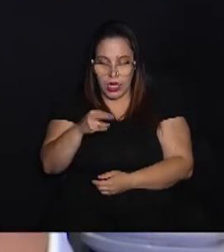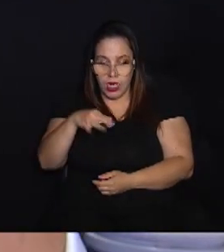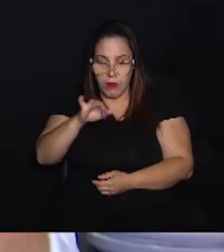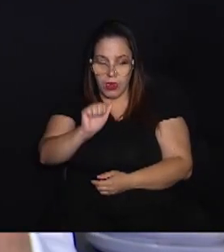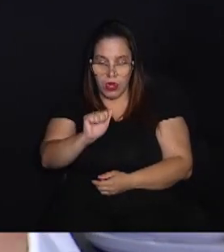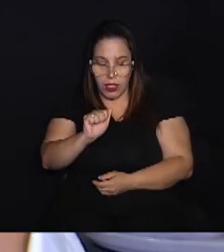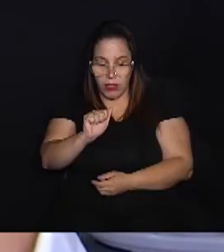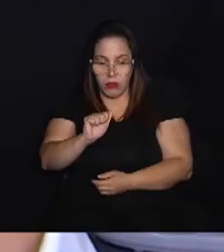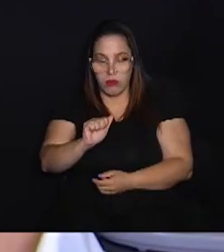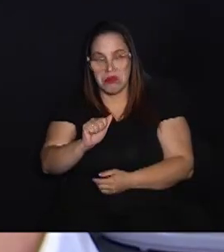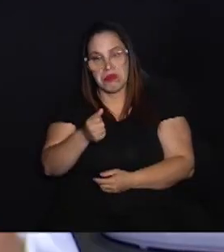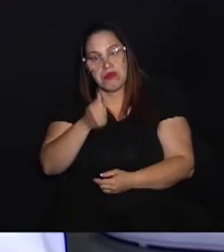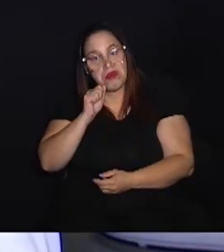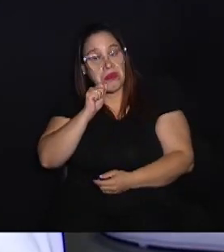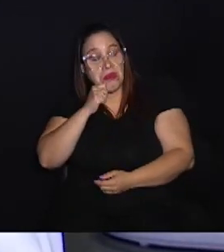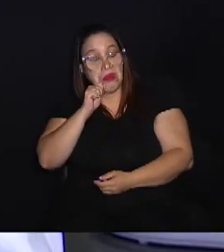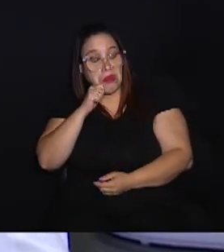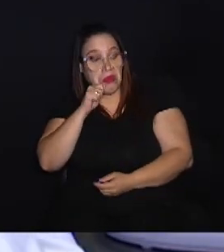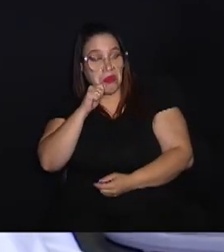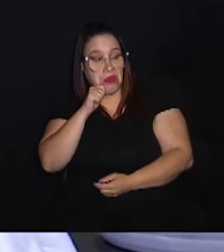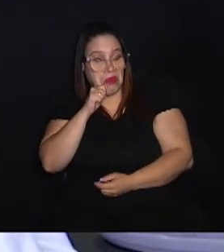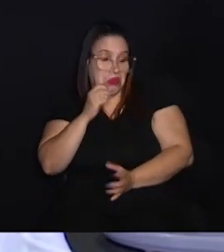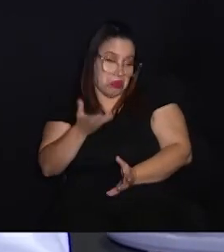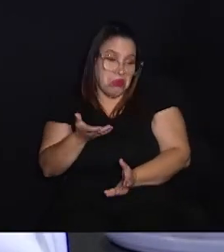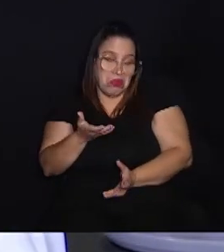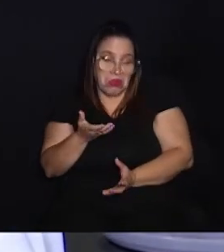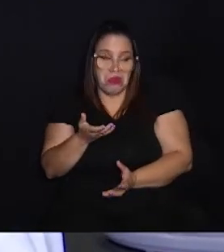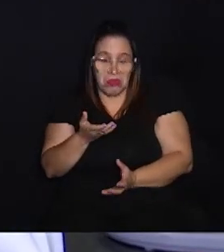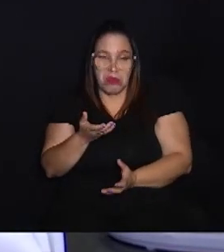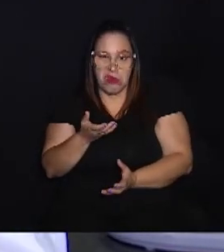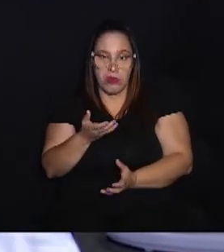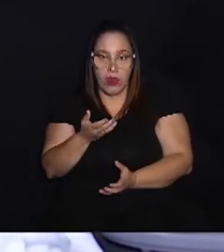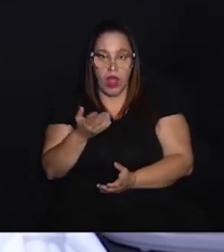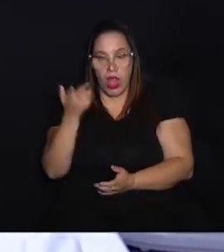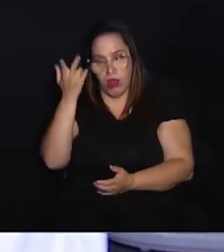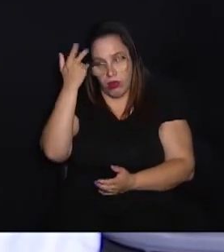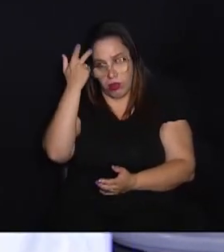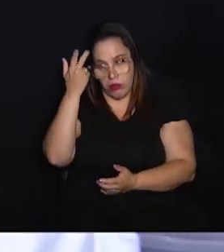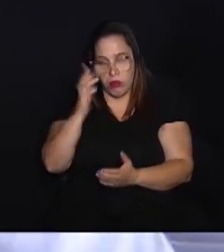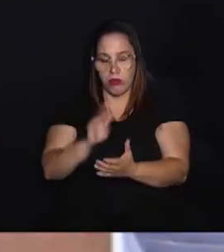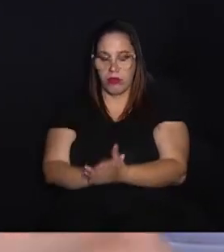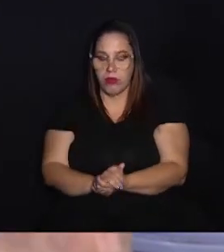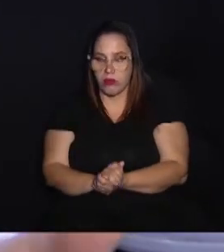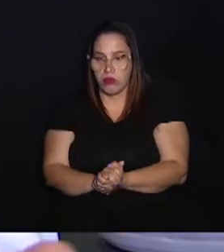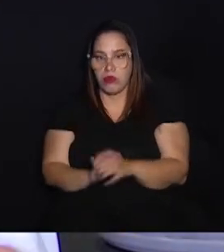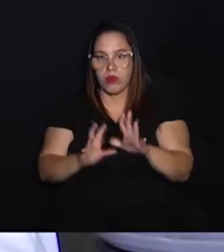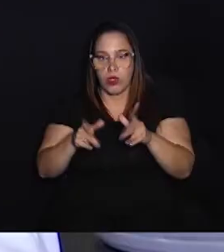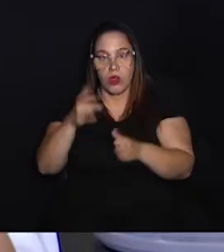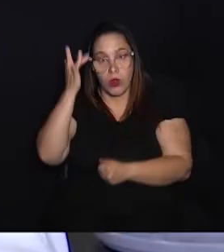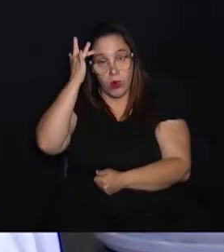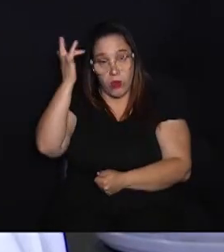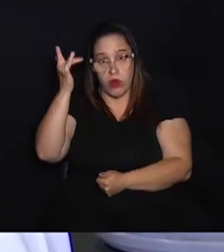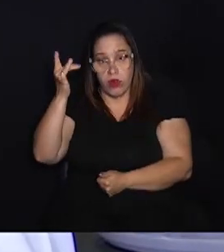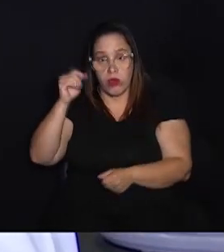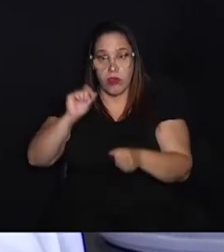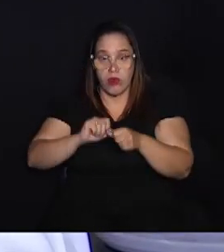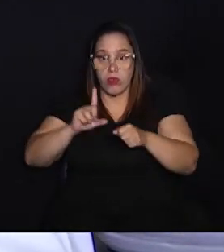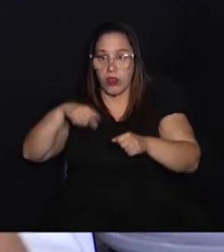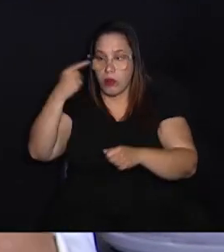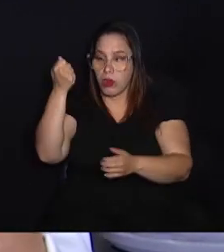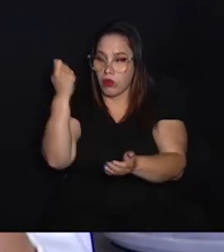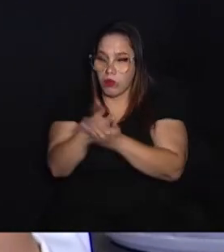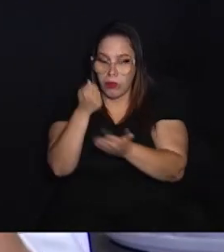focaccia, são pão com fermentação natural também. Tudo que é fácil para elas poderem fazer e depois